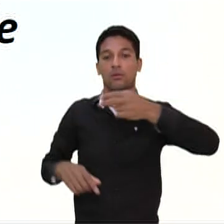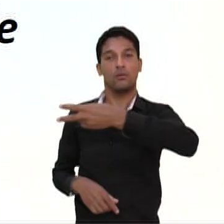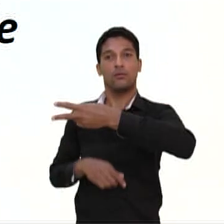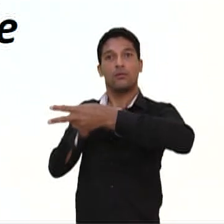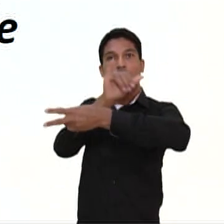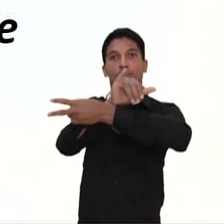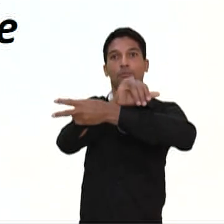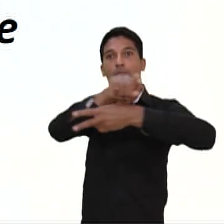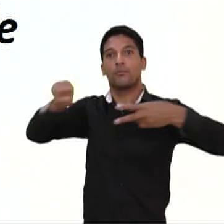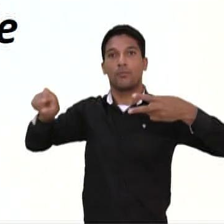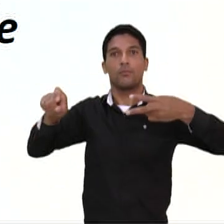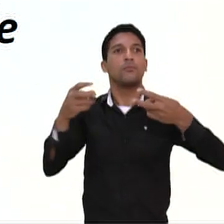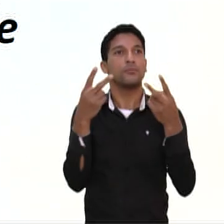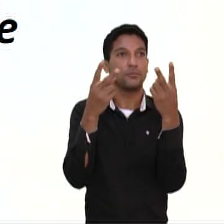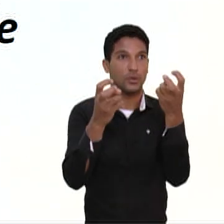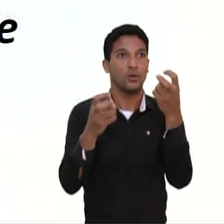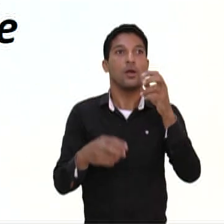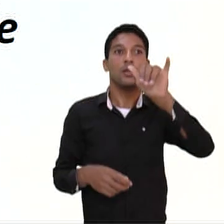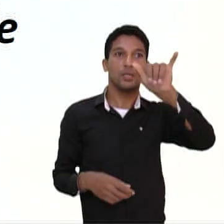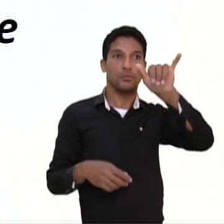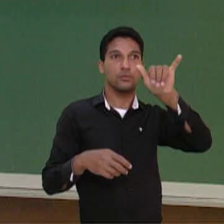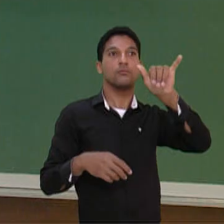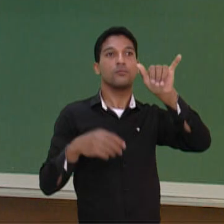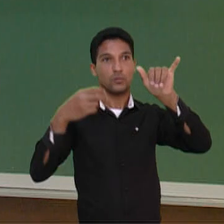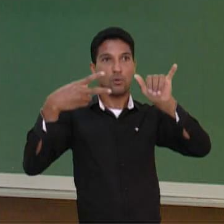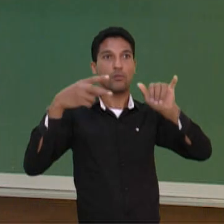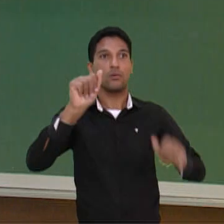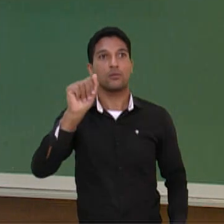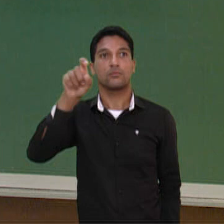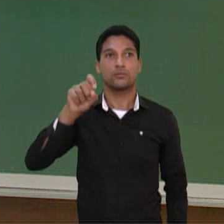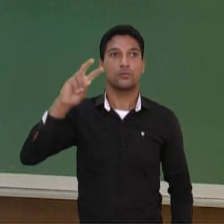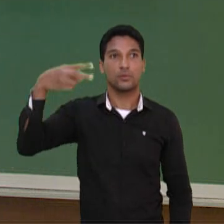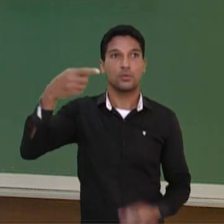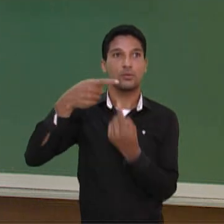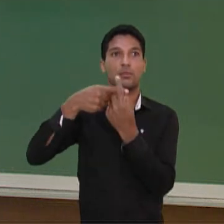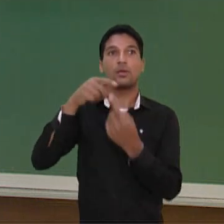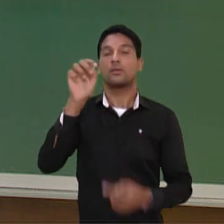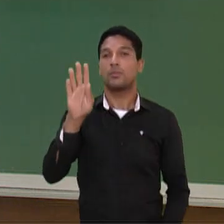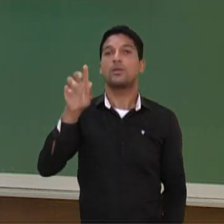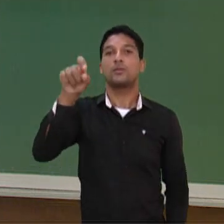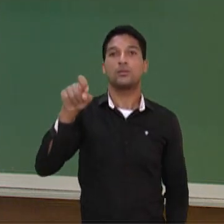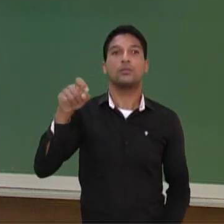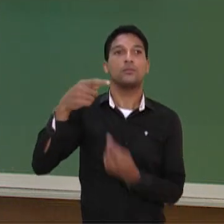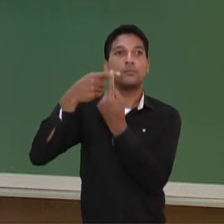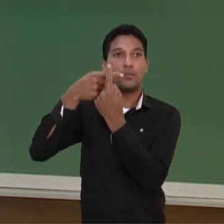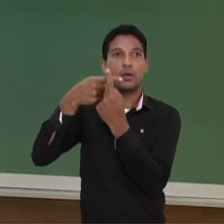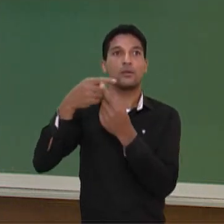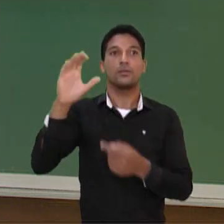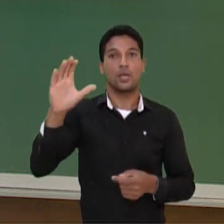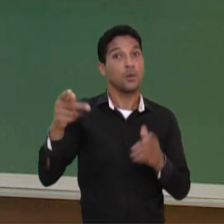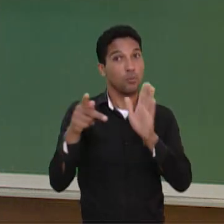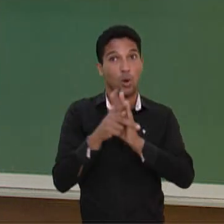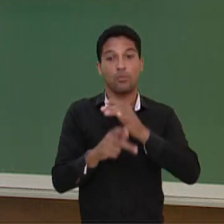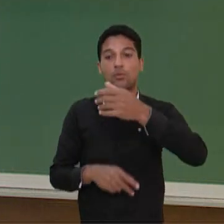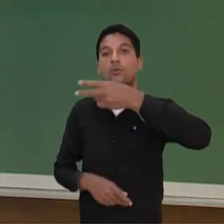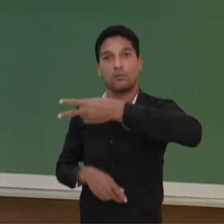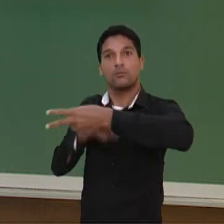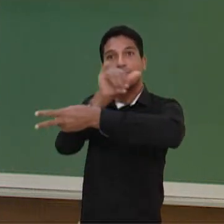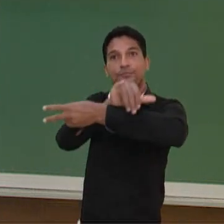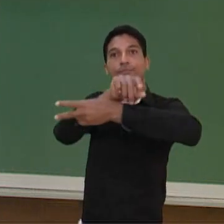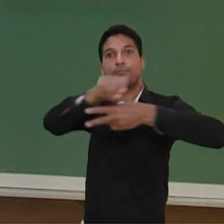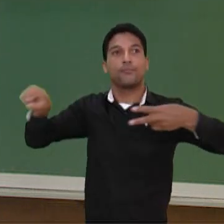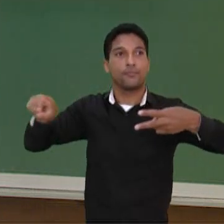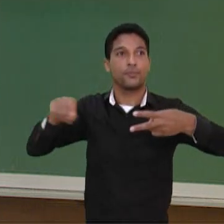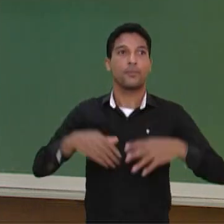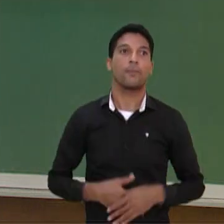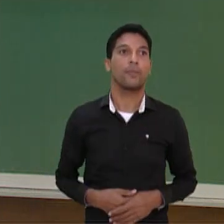ax quadrado mais bx mais c, né? Então essa é a nossa referência para a função quadrática. Os coeficientes a, b e c são sempre o a, o número